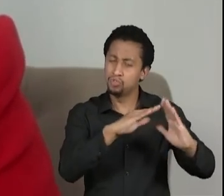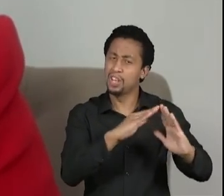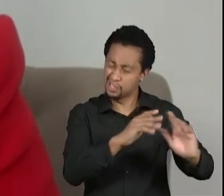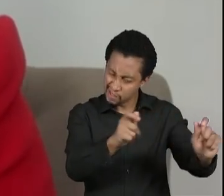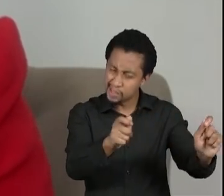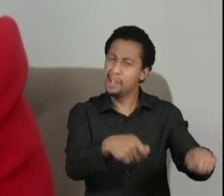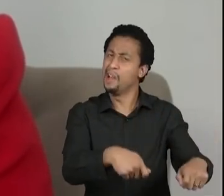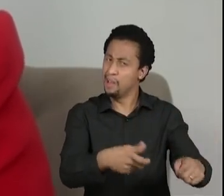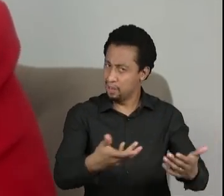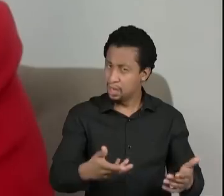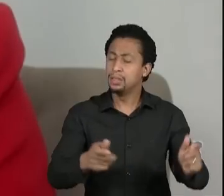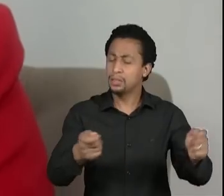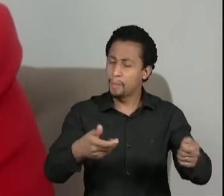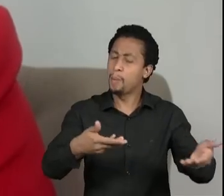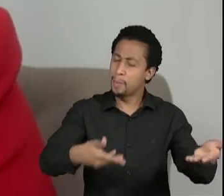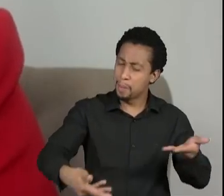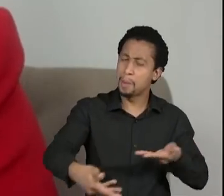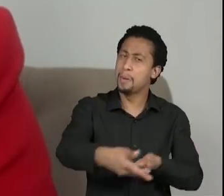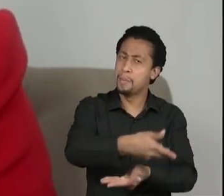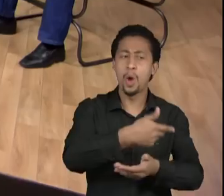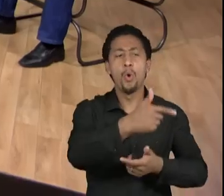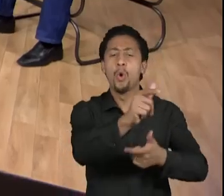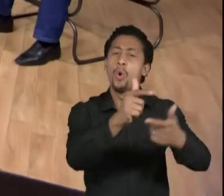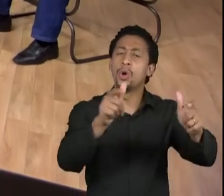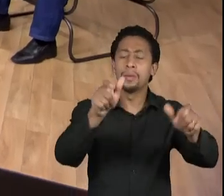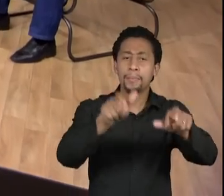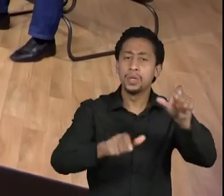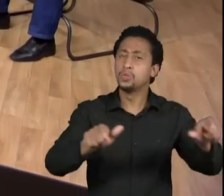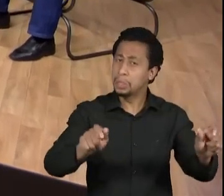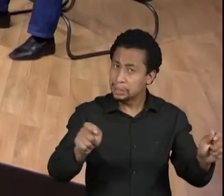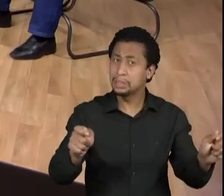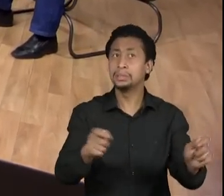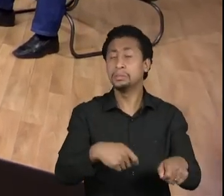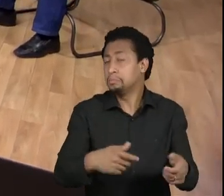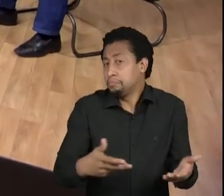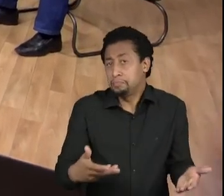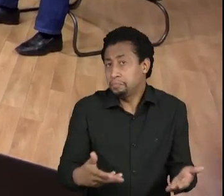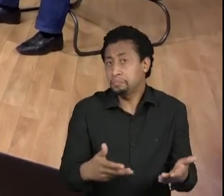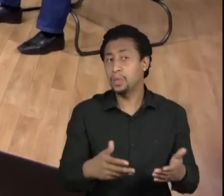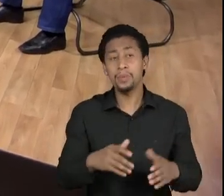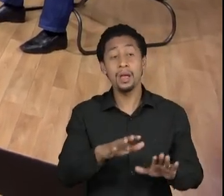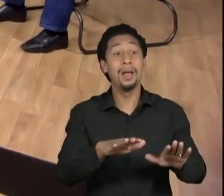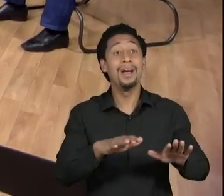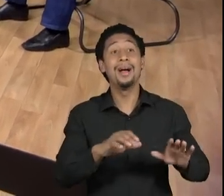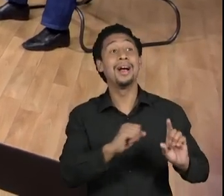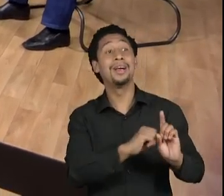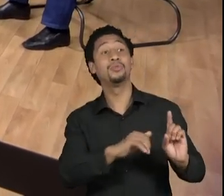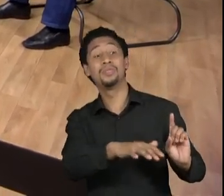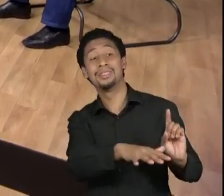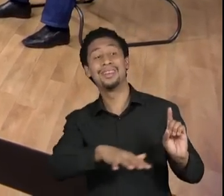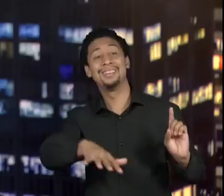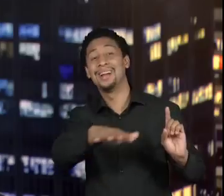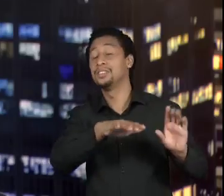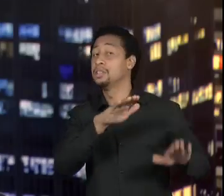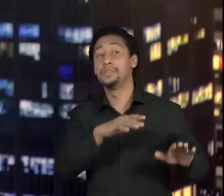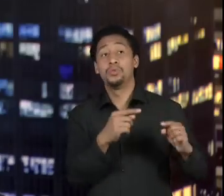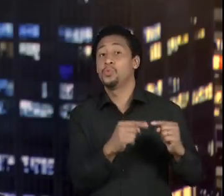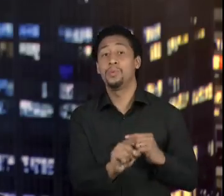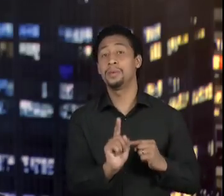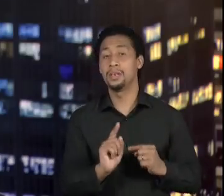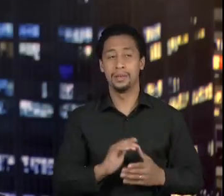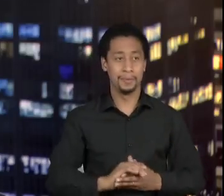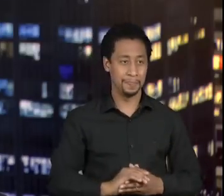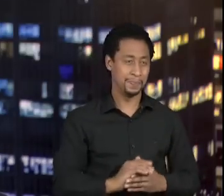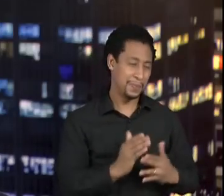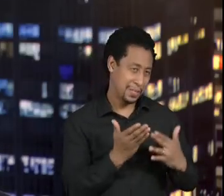conviver com pessoas que muitas vezes a própria questão social não permitiria, né? Vou chamar um intervalo aqui, fazer